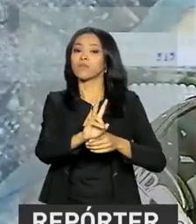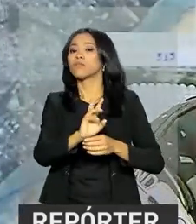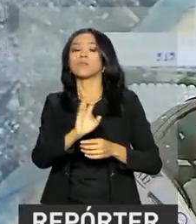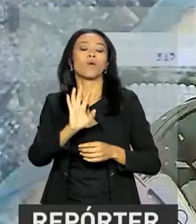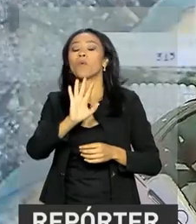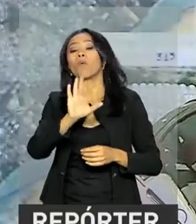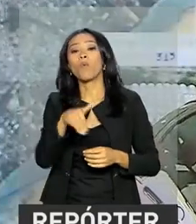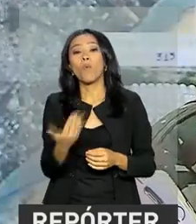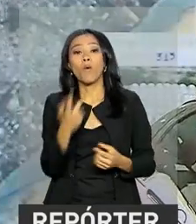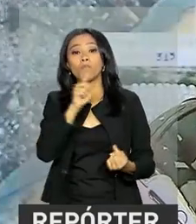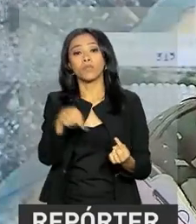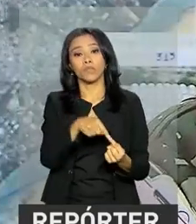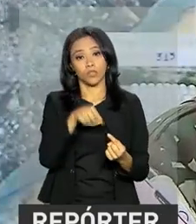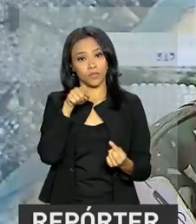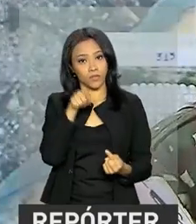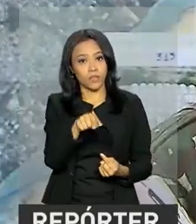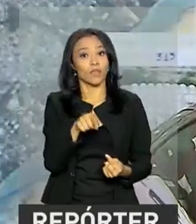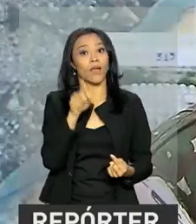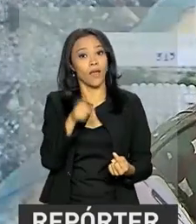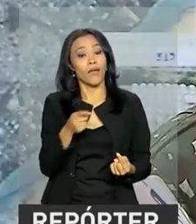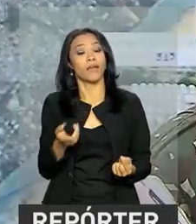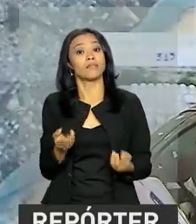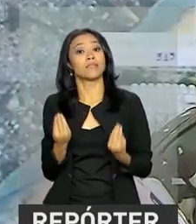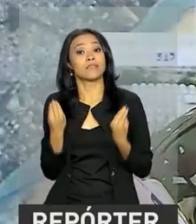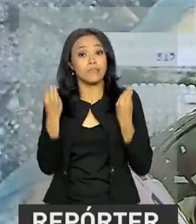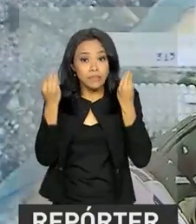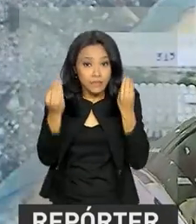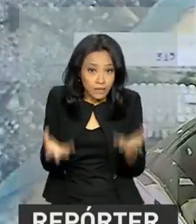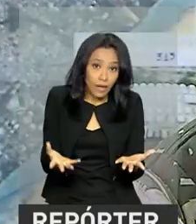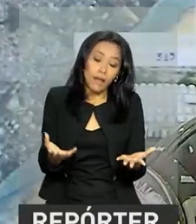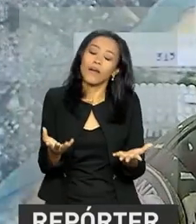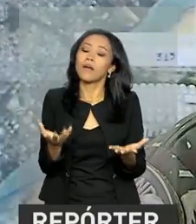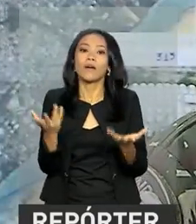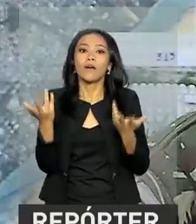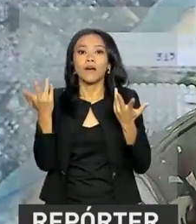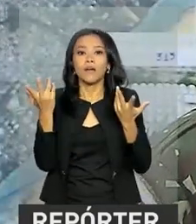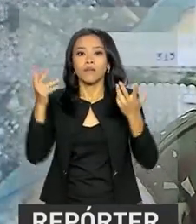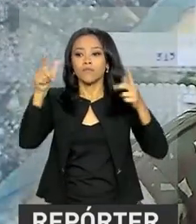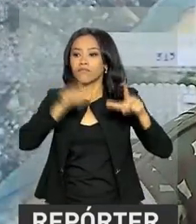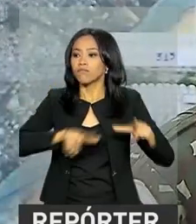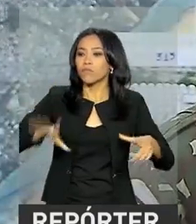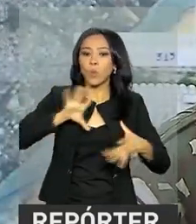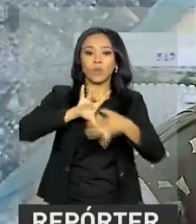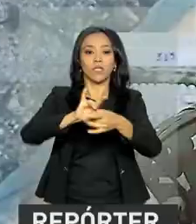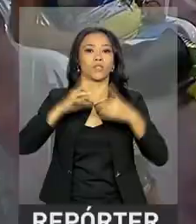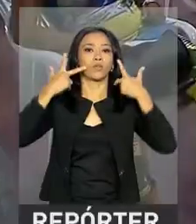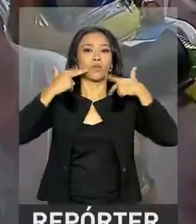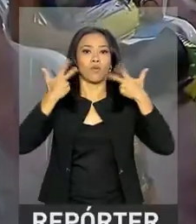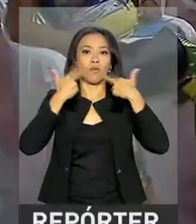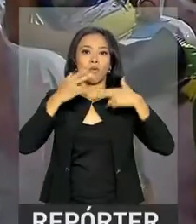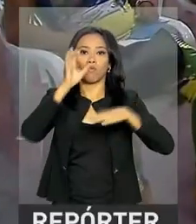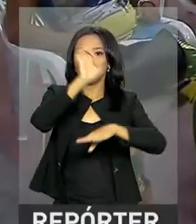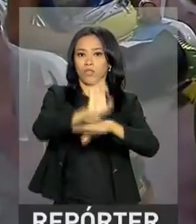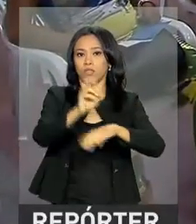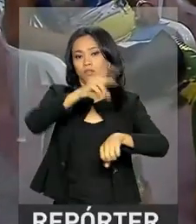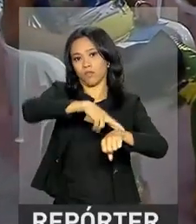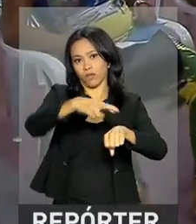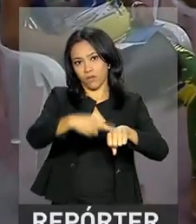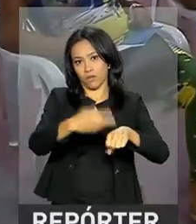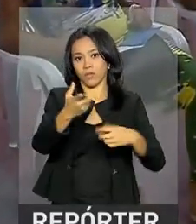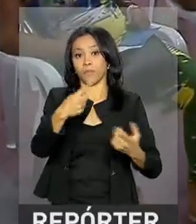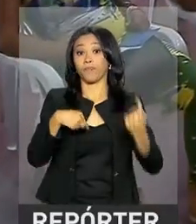qual é o final dessa missão? É trazer a normalidade para o nosso território, para o nosso estado de Roraima. E os imigrantes